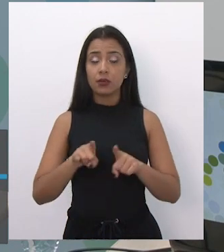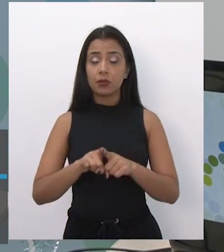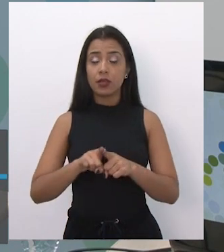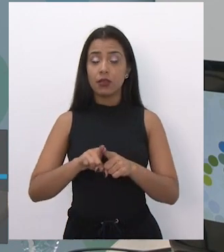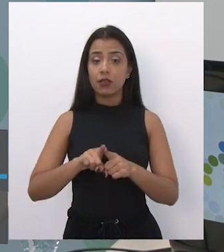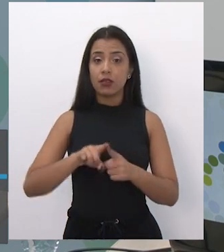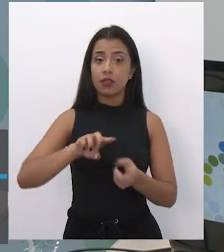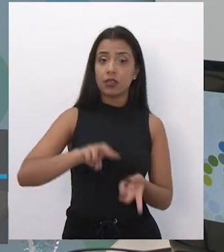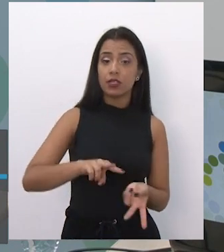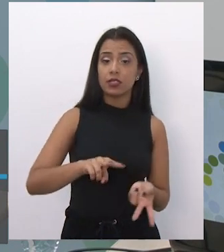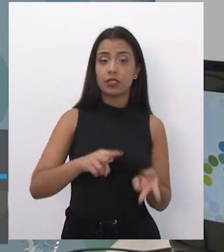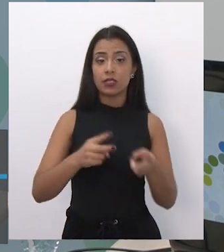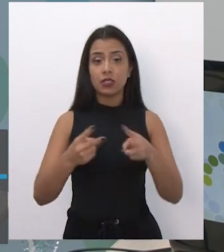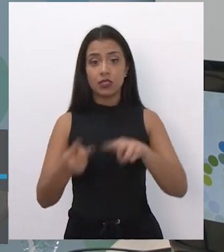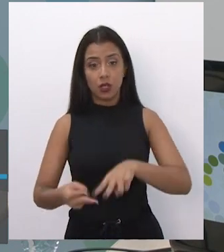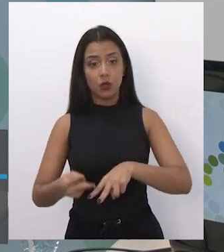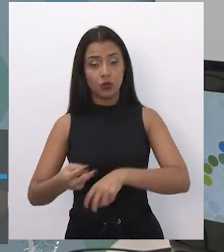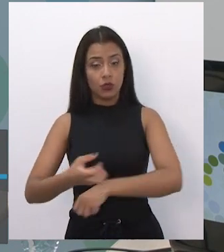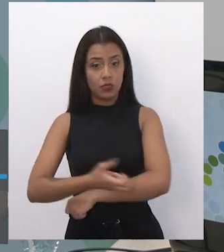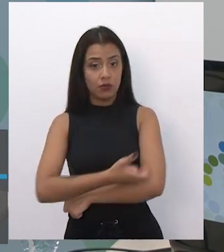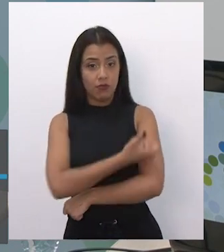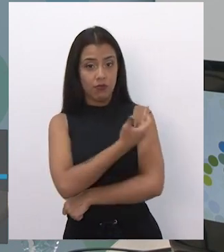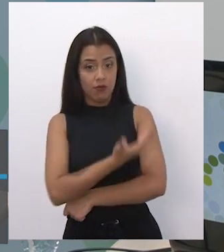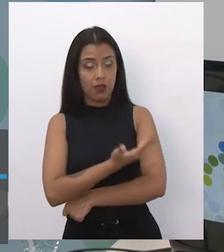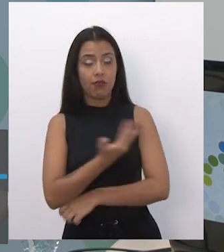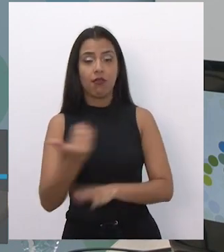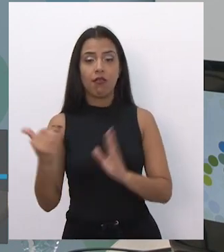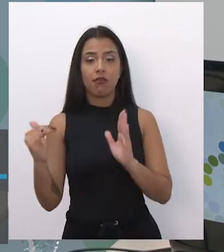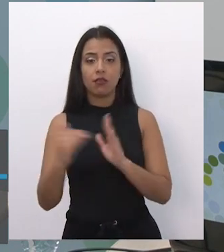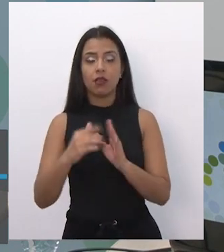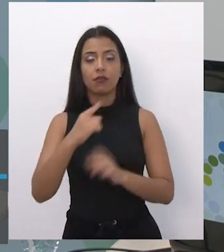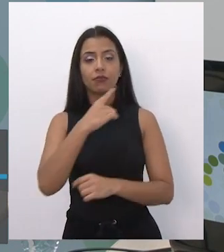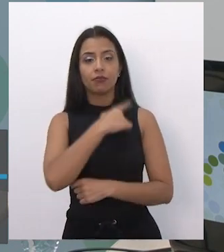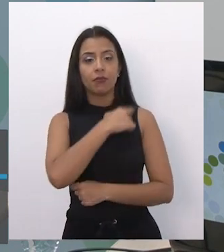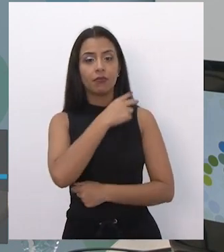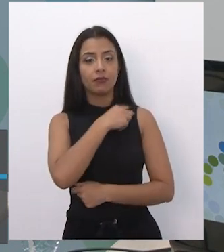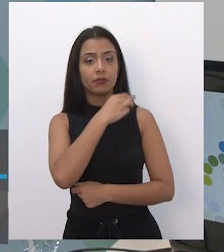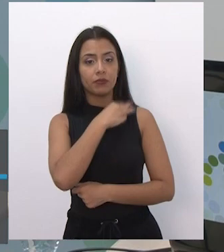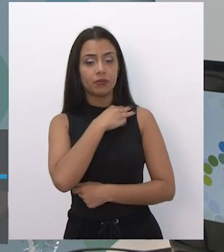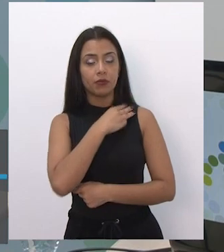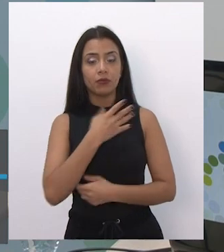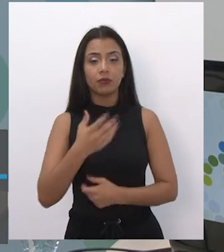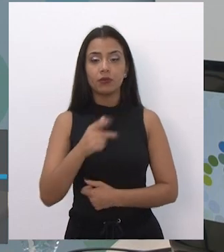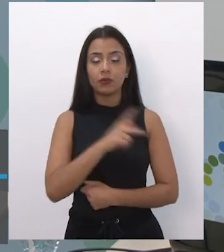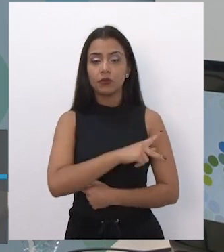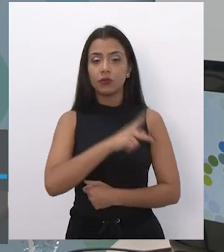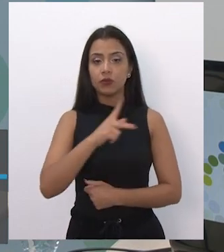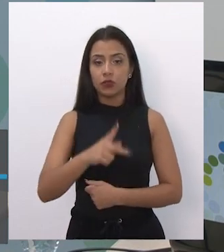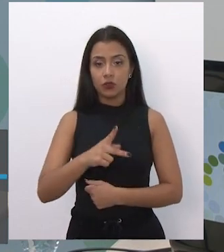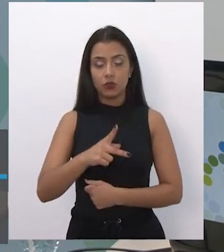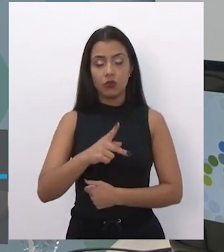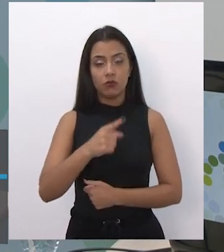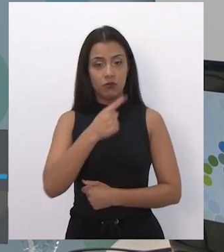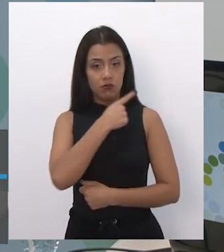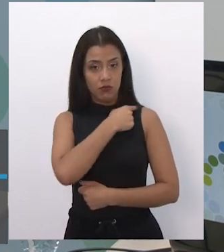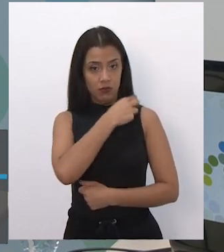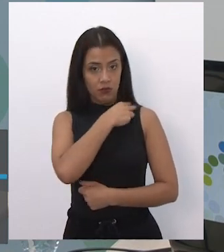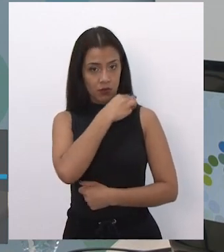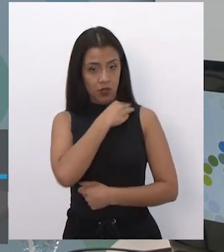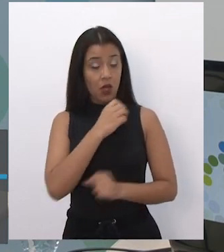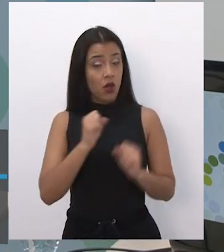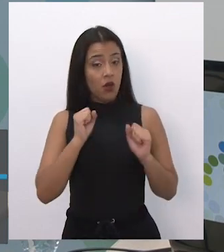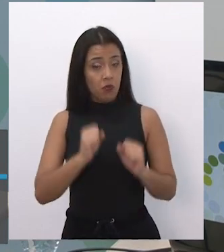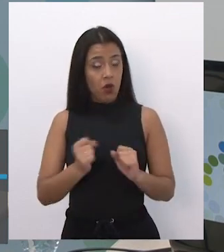anos finais para o ensino médio. Tá? Então, tantos professores do ensino médio podem voltar e fazer